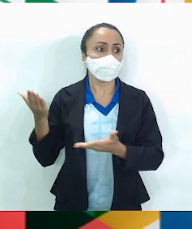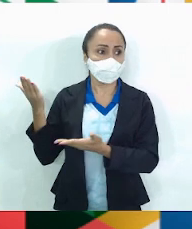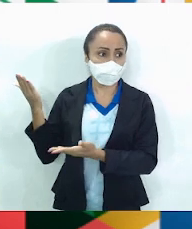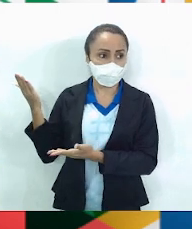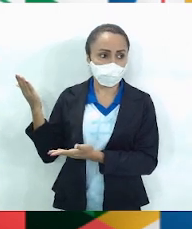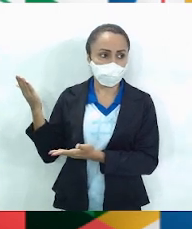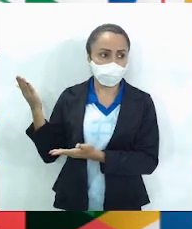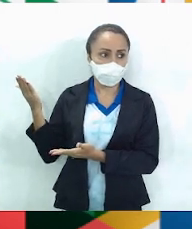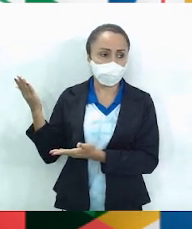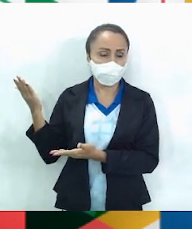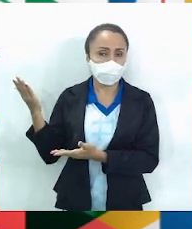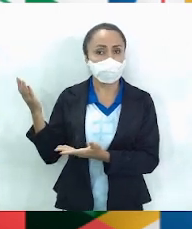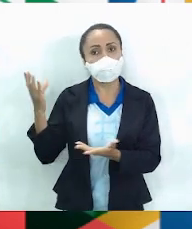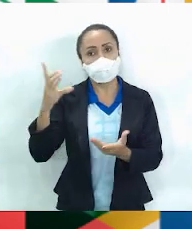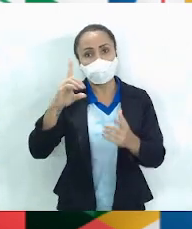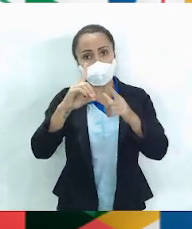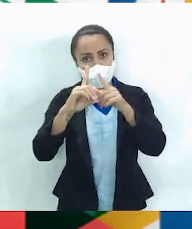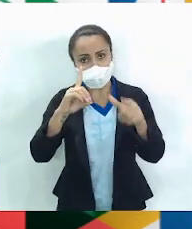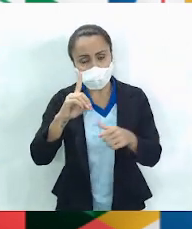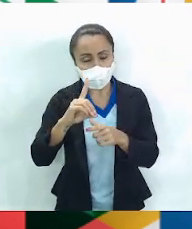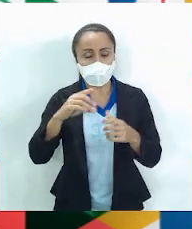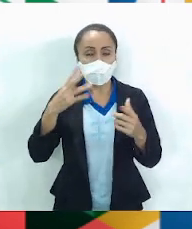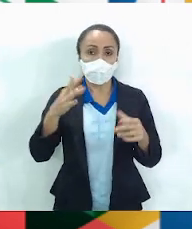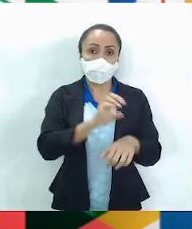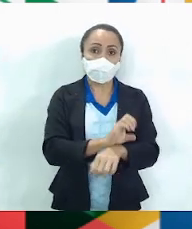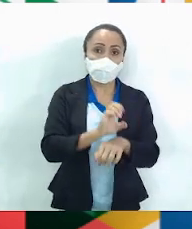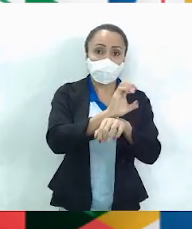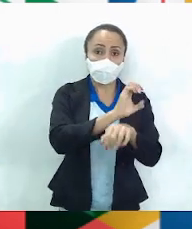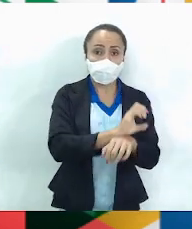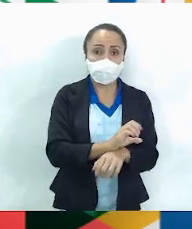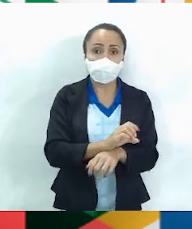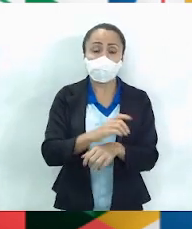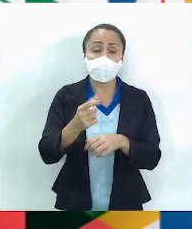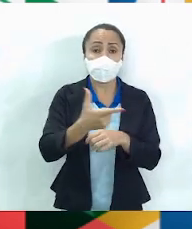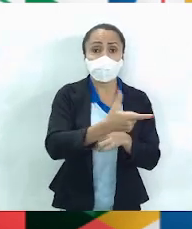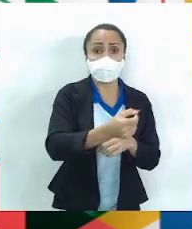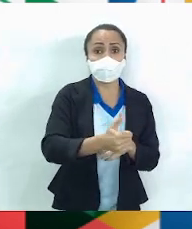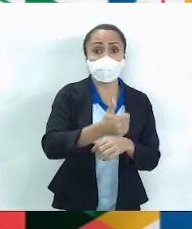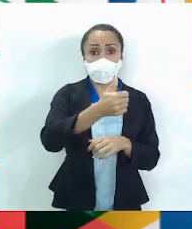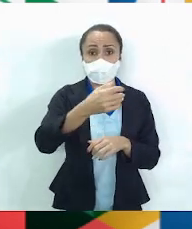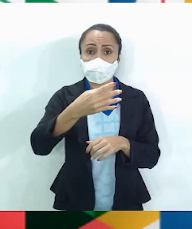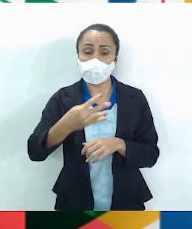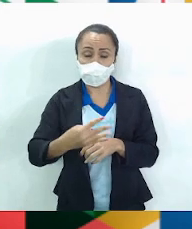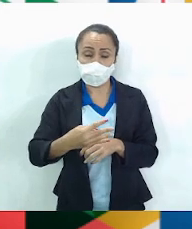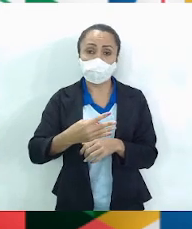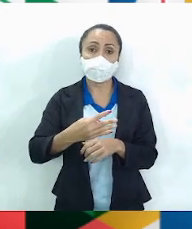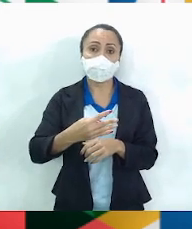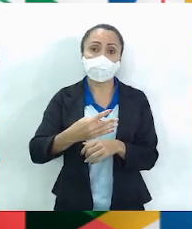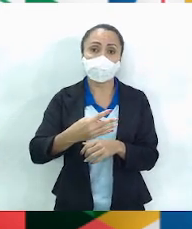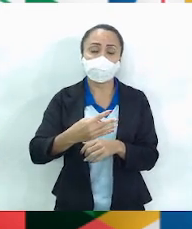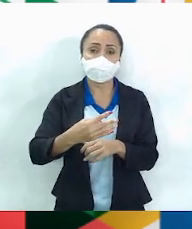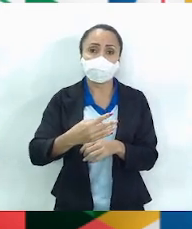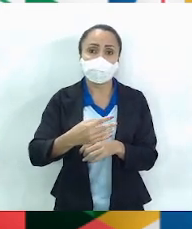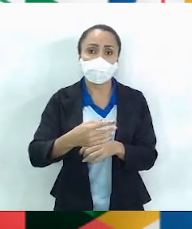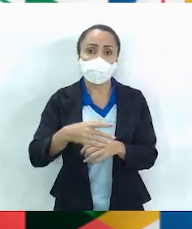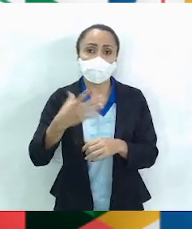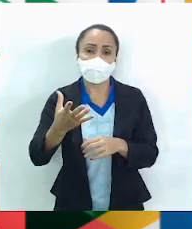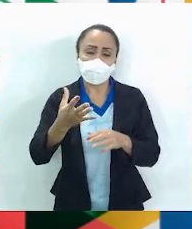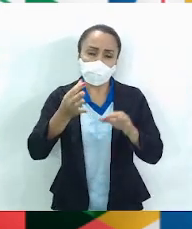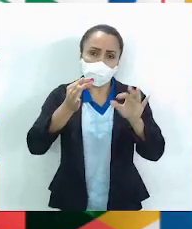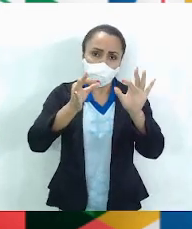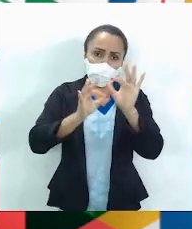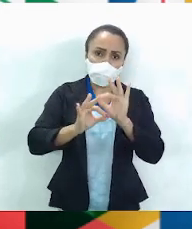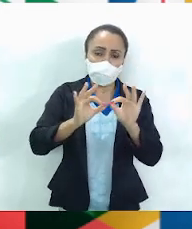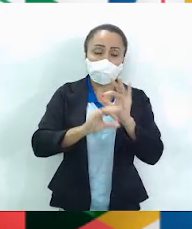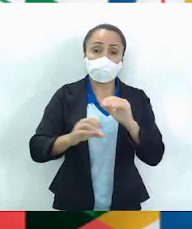certo? É a letra D, porque o Estado Islâmico, em 2014, ele formou-se